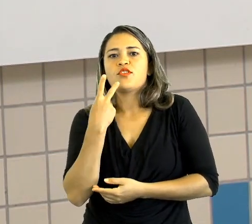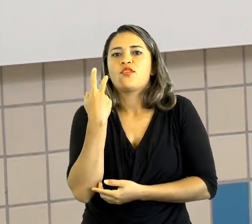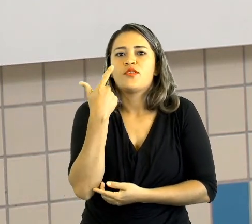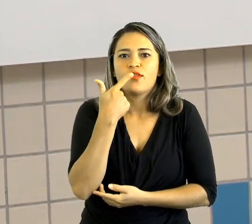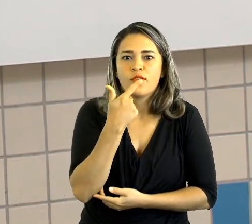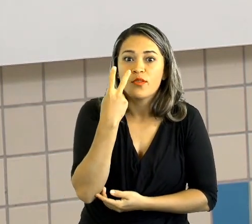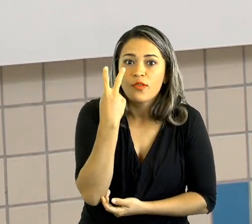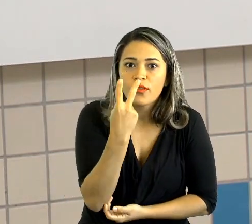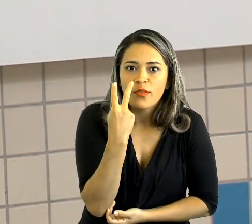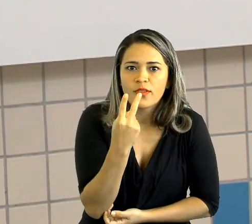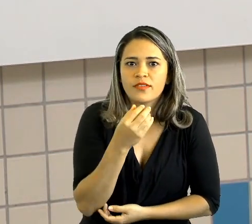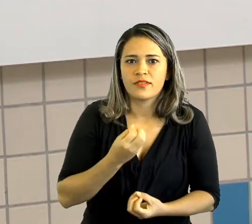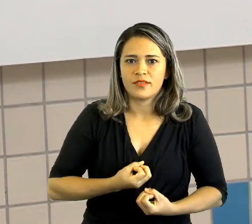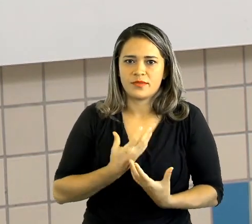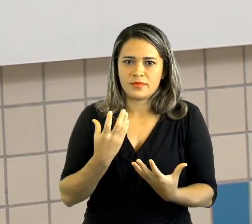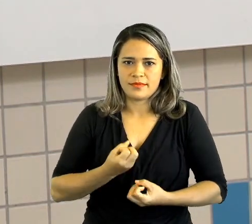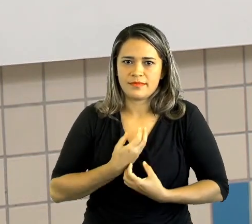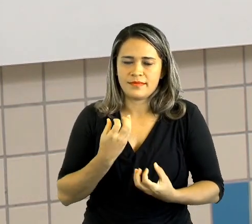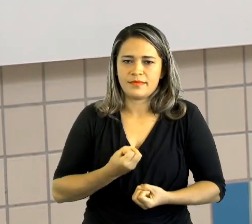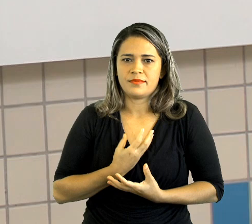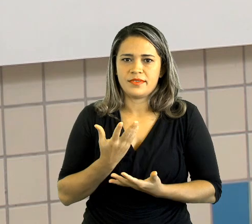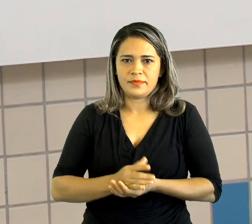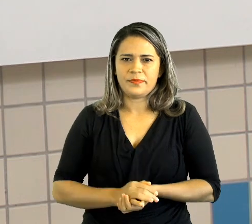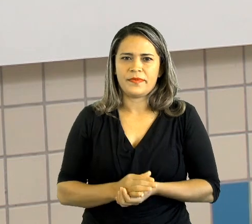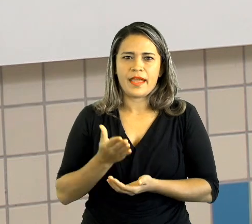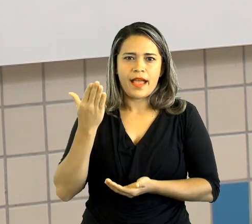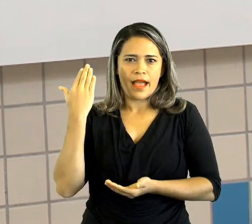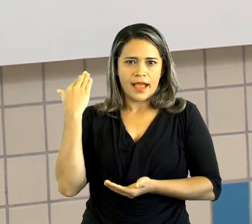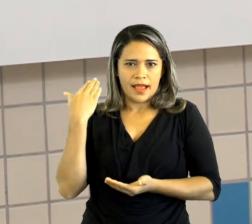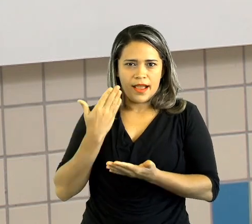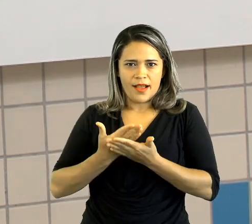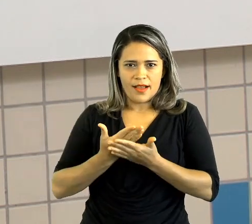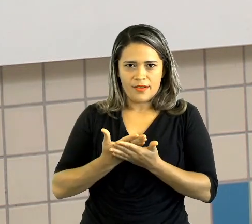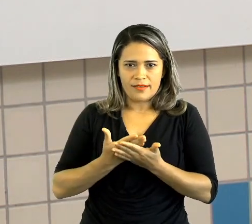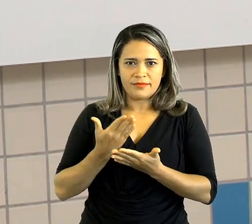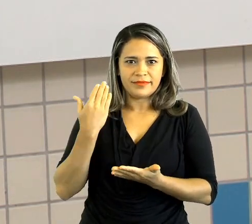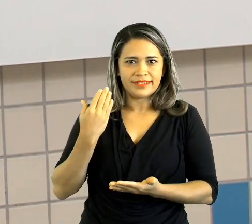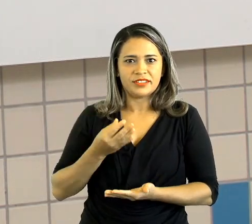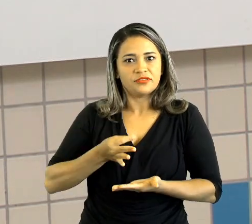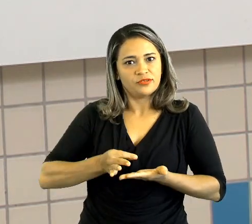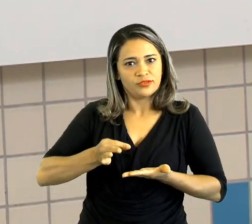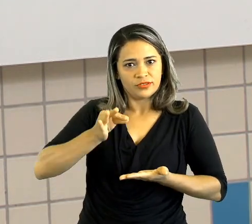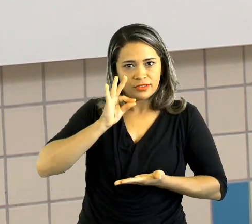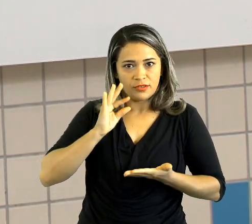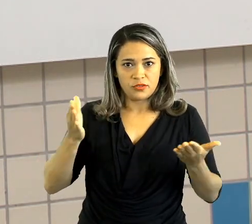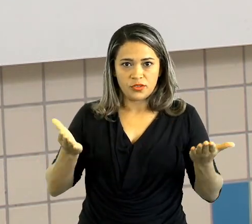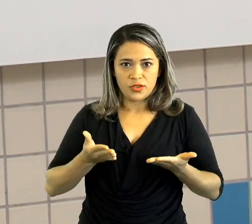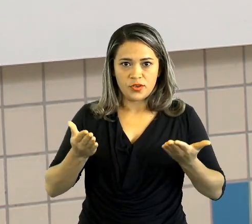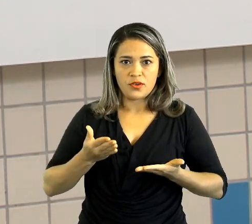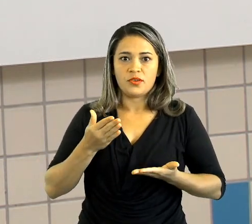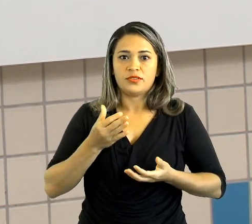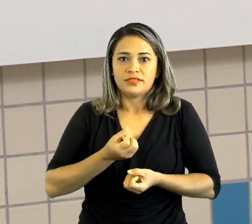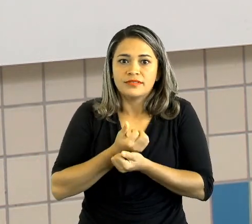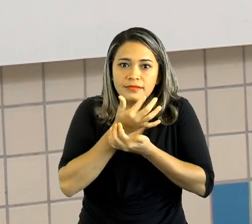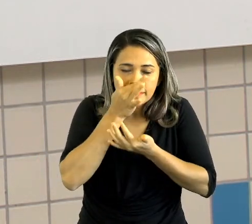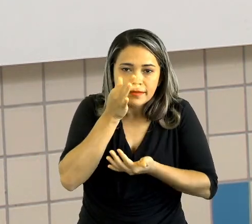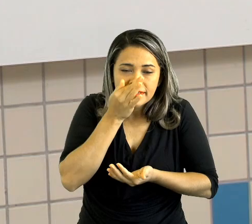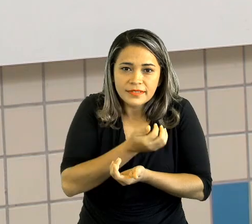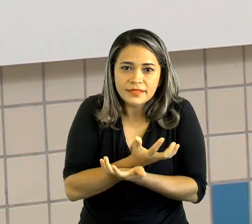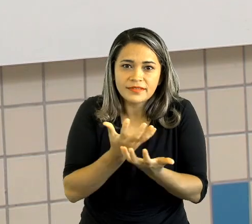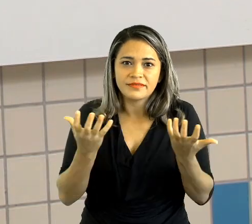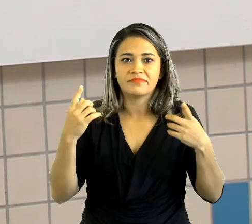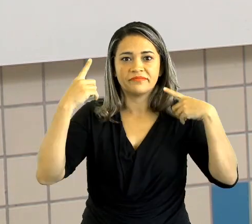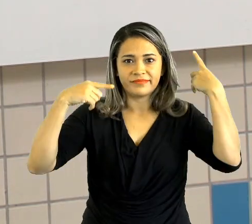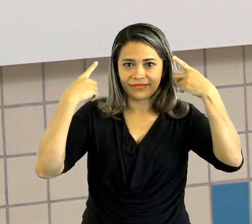visuais. Da aula passada foi o de Xícara e o de hoje, A Primavera Endoideceu. Gostaram da nossa